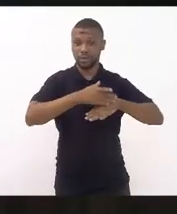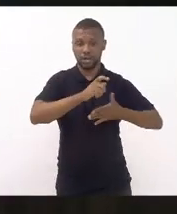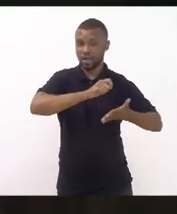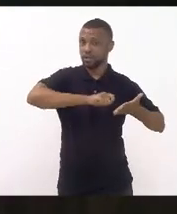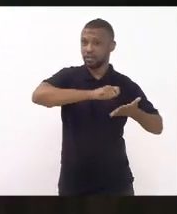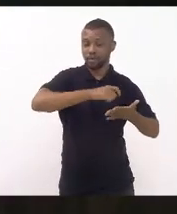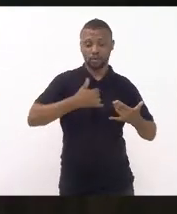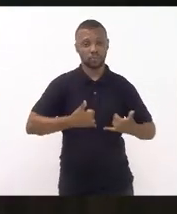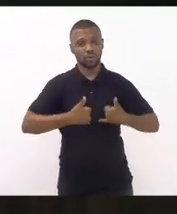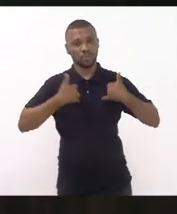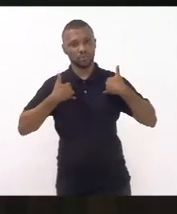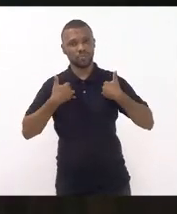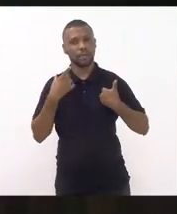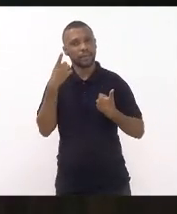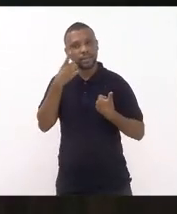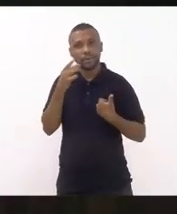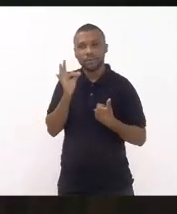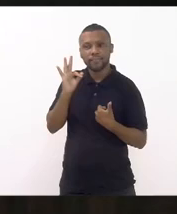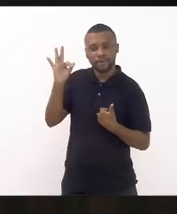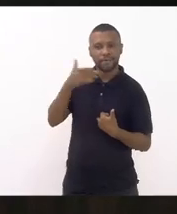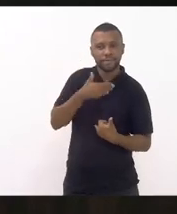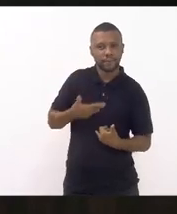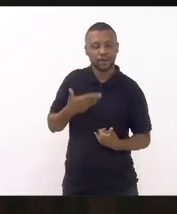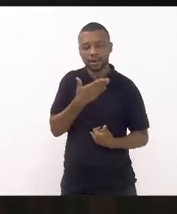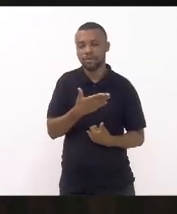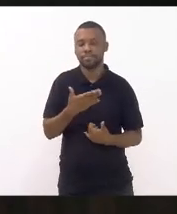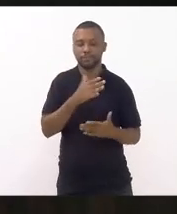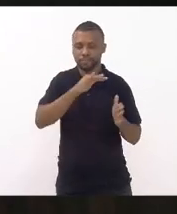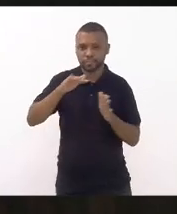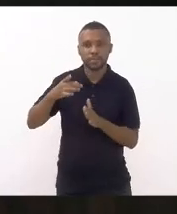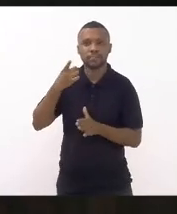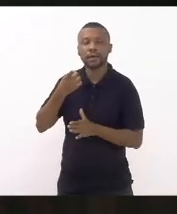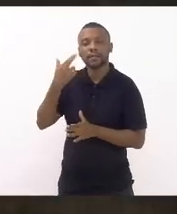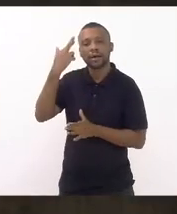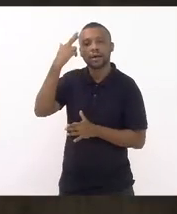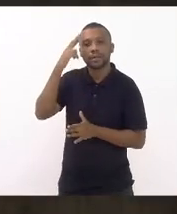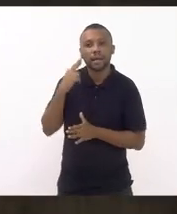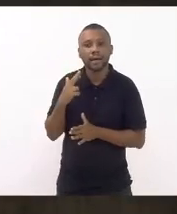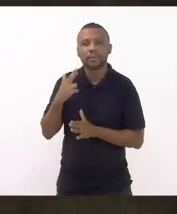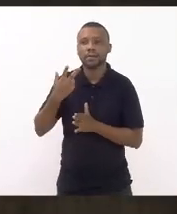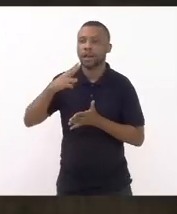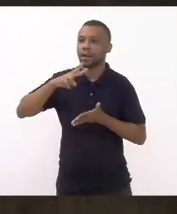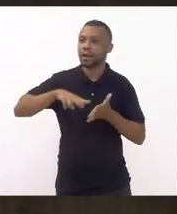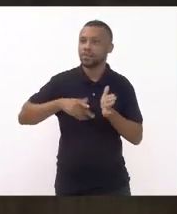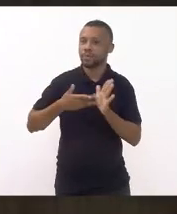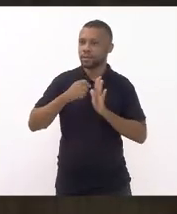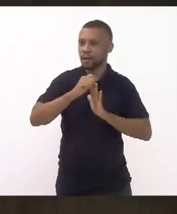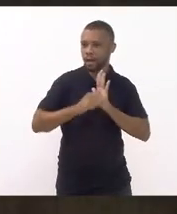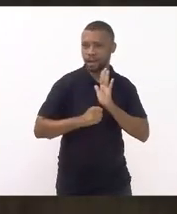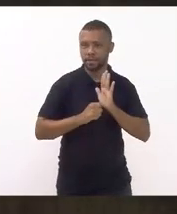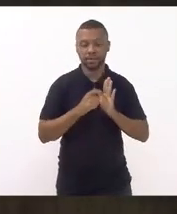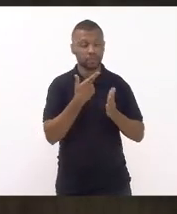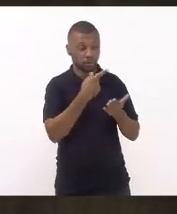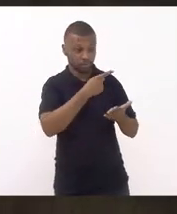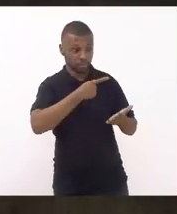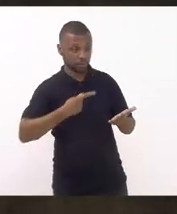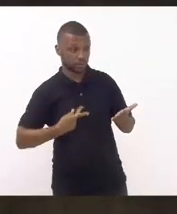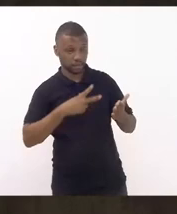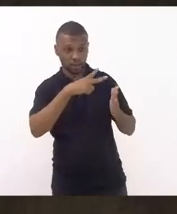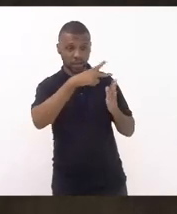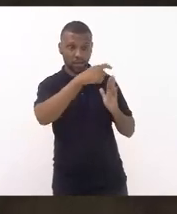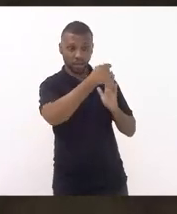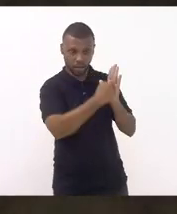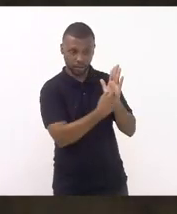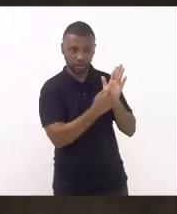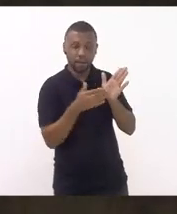esse nobre deputado. Deputada Renata Souza, para a leitura da ata. Senhora Presidenta, a ata reflete com exatidão o